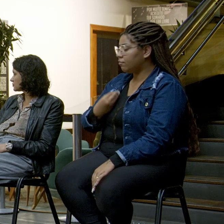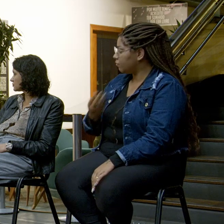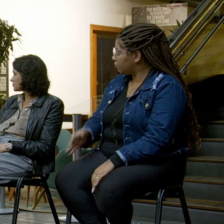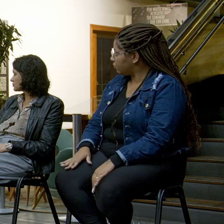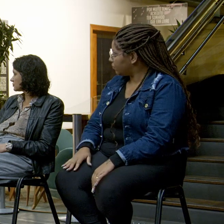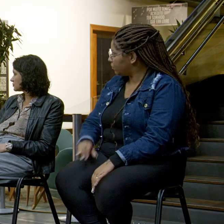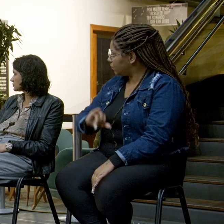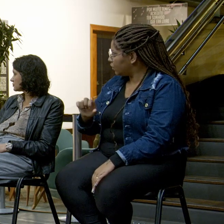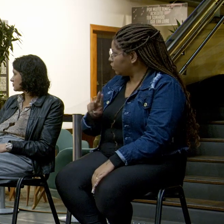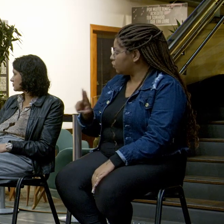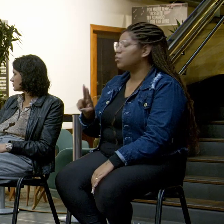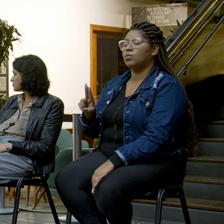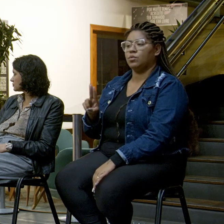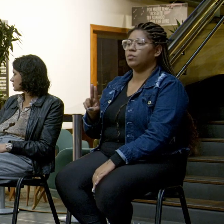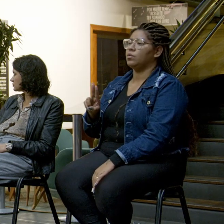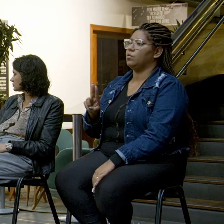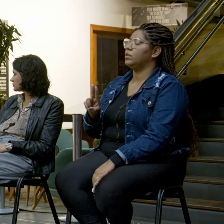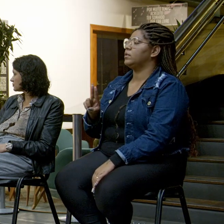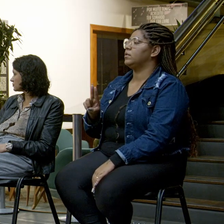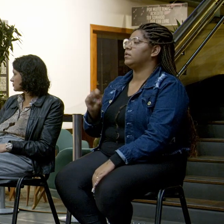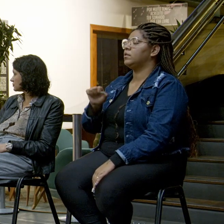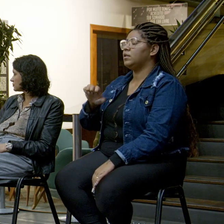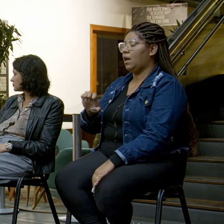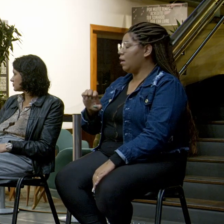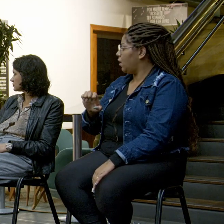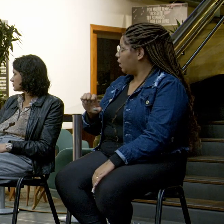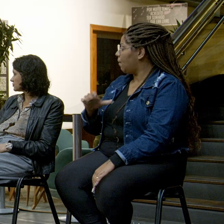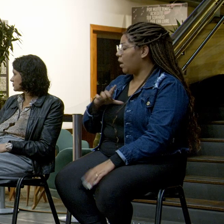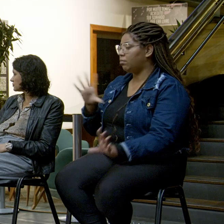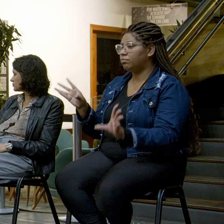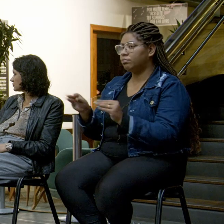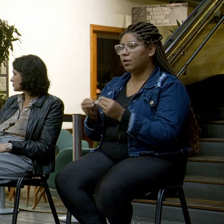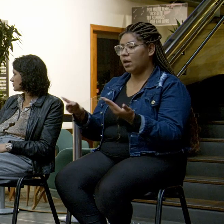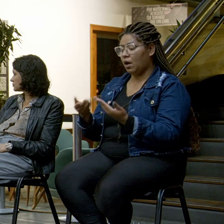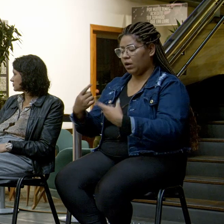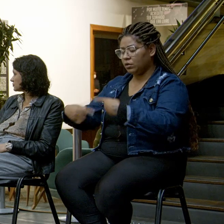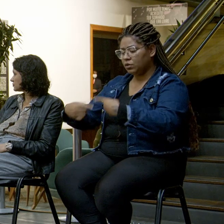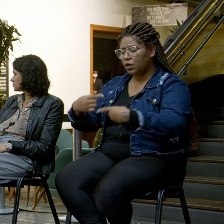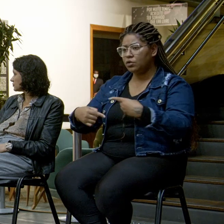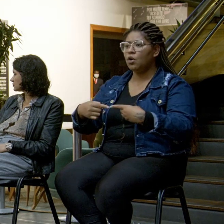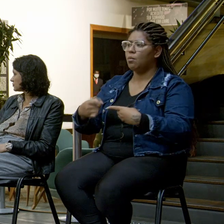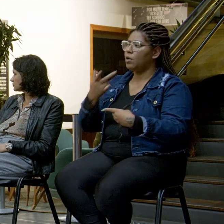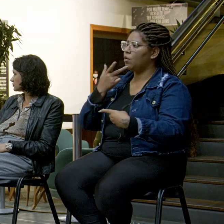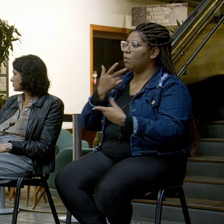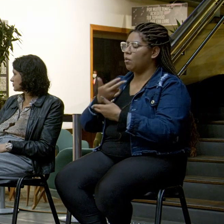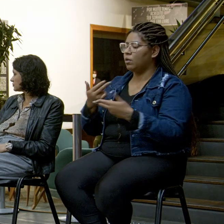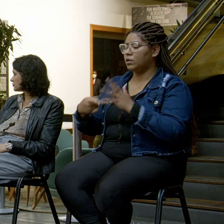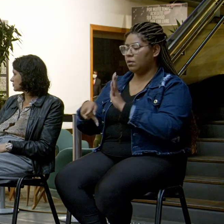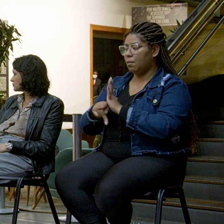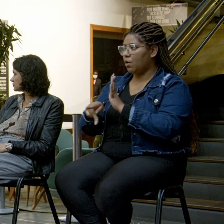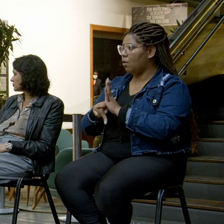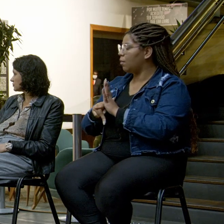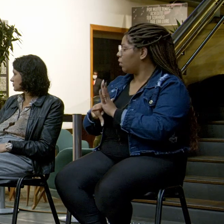De uns anos para cá, para concluir, as discussões sobre ecologia, práticas comunitárias, seres